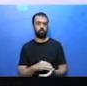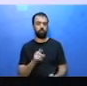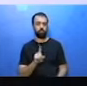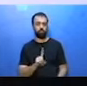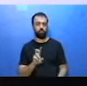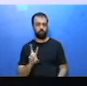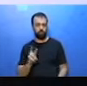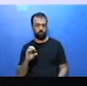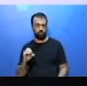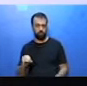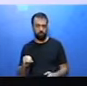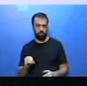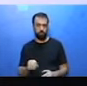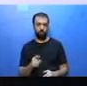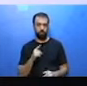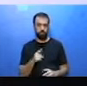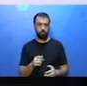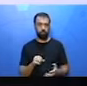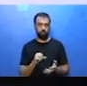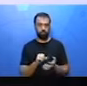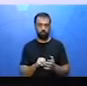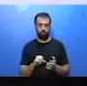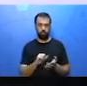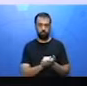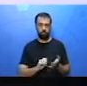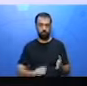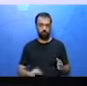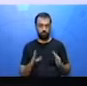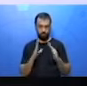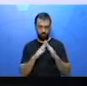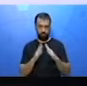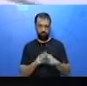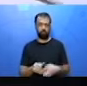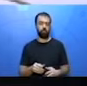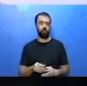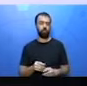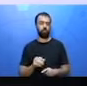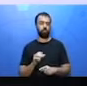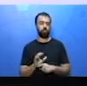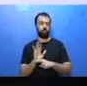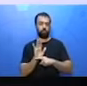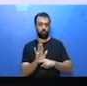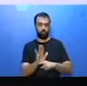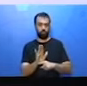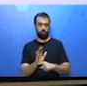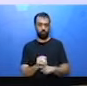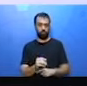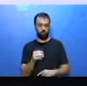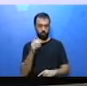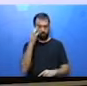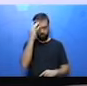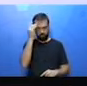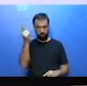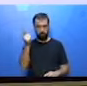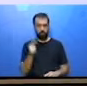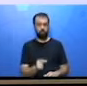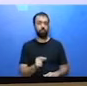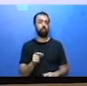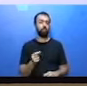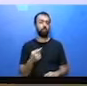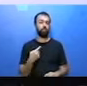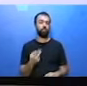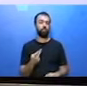120 vai ser a sua tarefa para facilitar olha lá vamos fazer em algumas